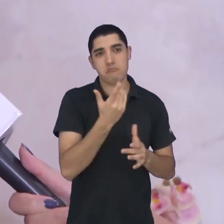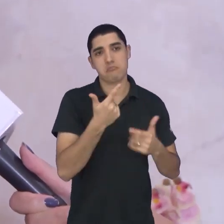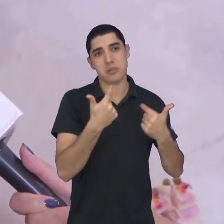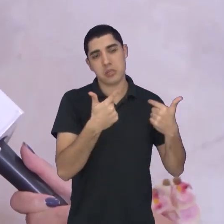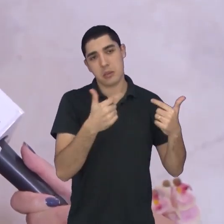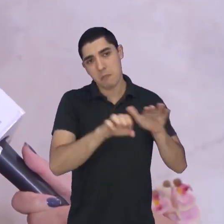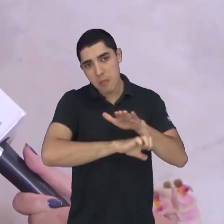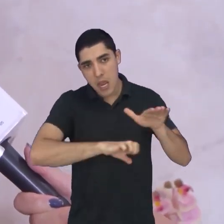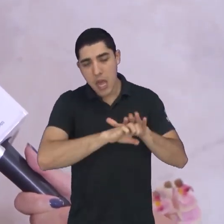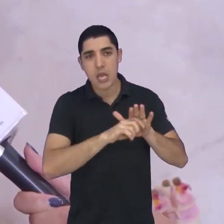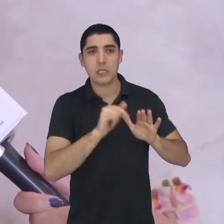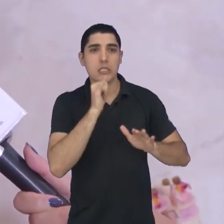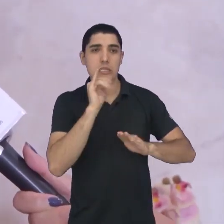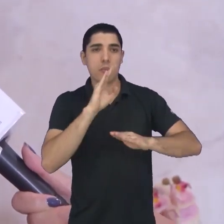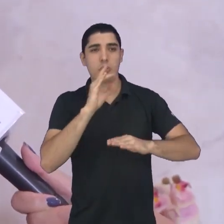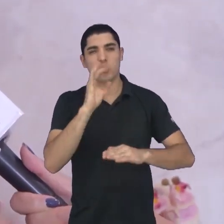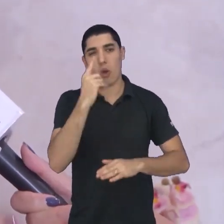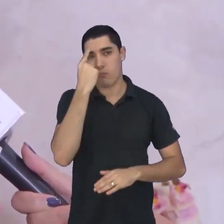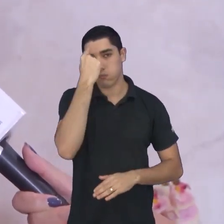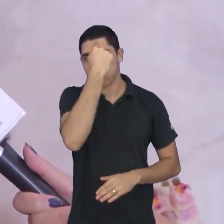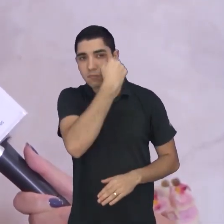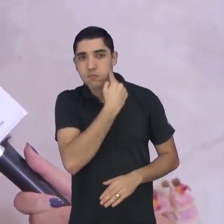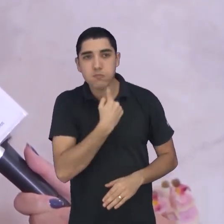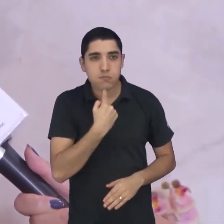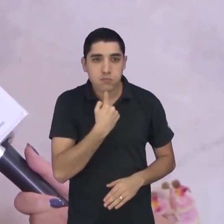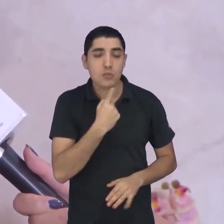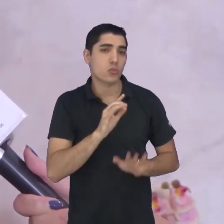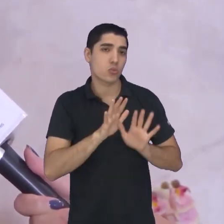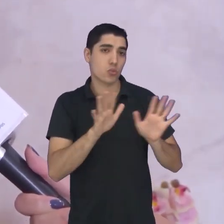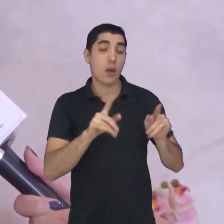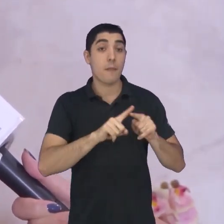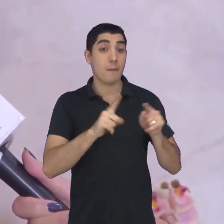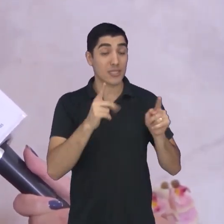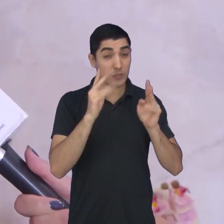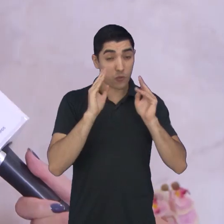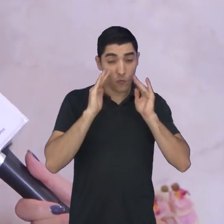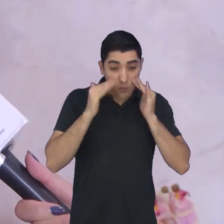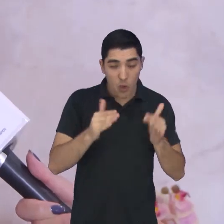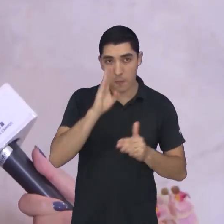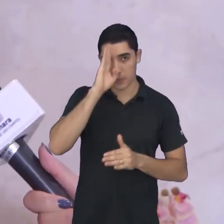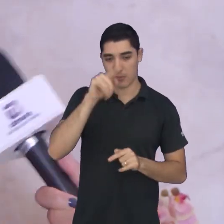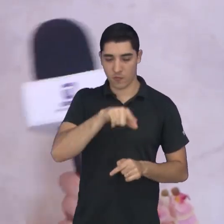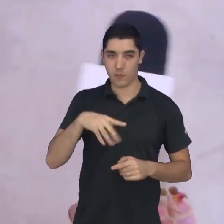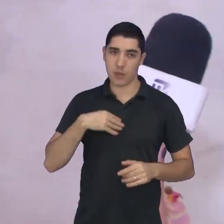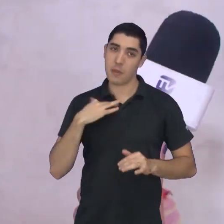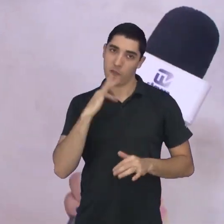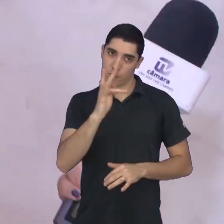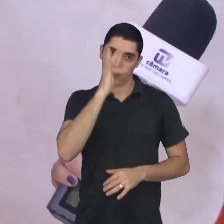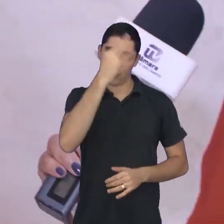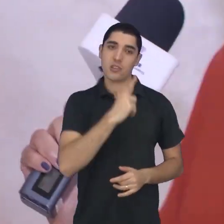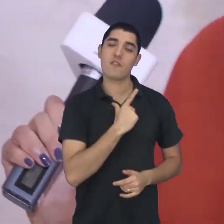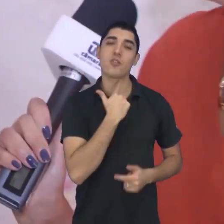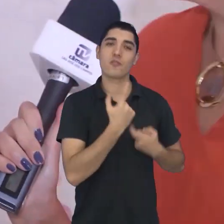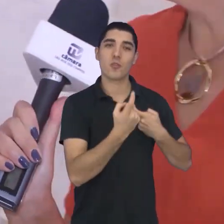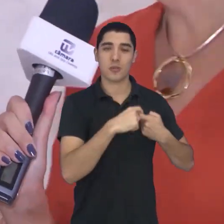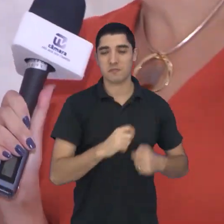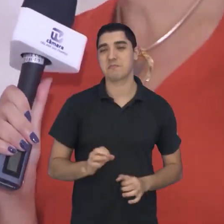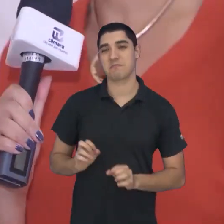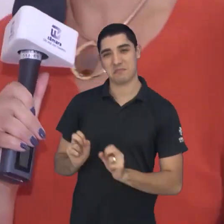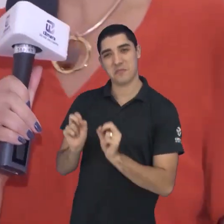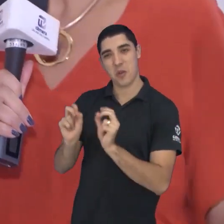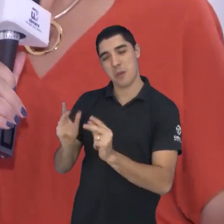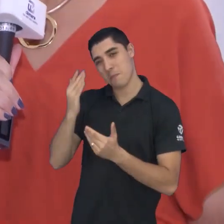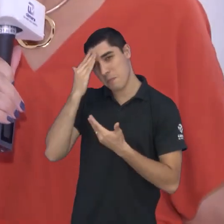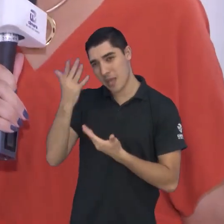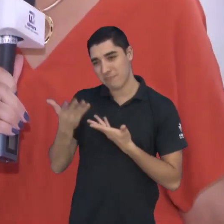meio período, mas sempre pensando priorizar o tempo com eles. Mas eu tenho interesse, sim. Tá certo. Michele, obrigada, viu, por me receber aqui na